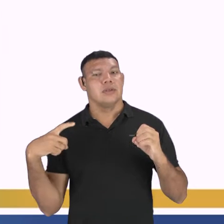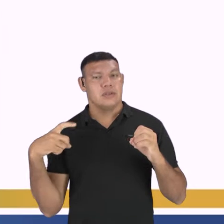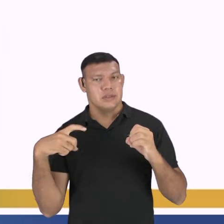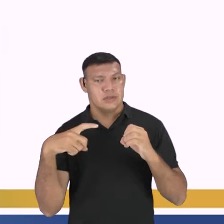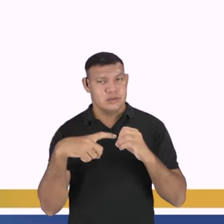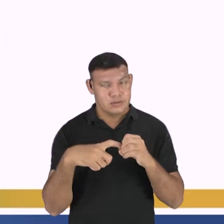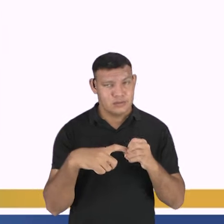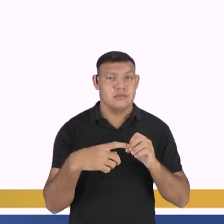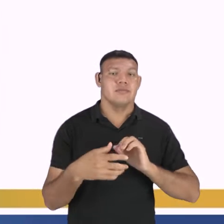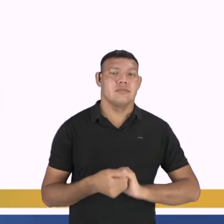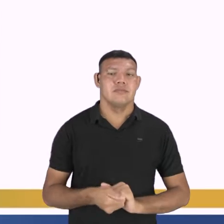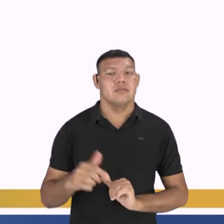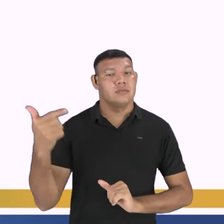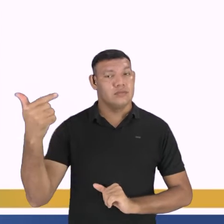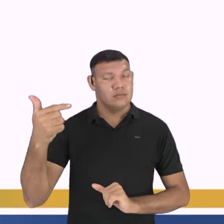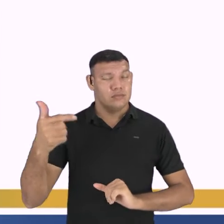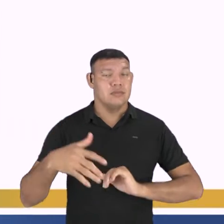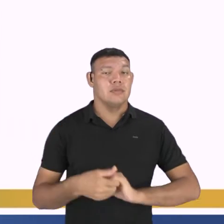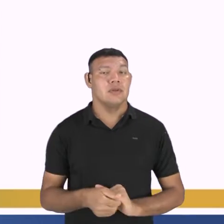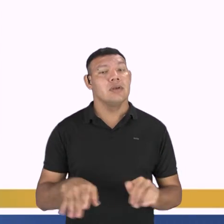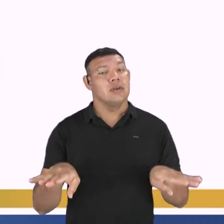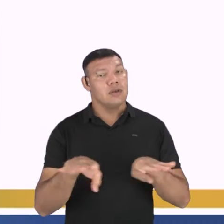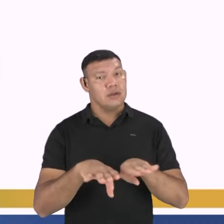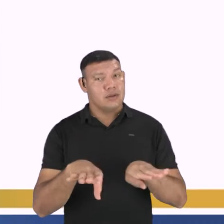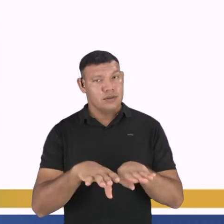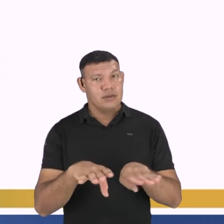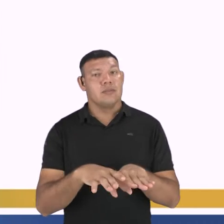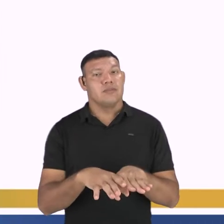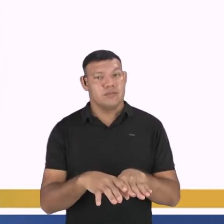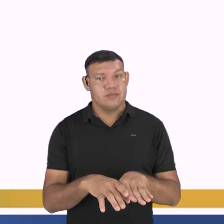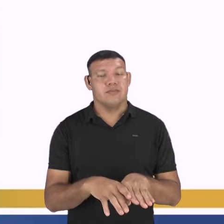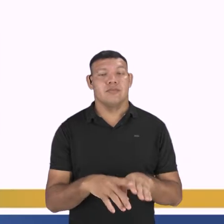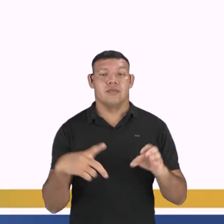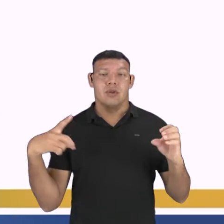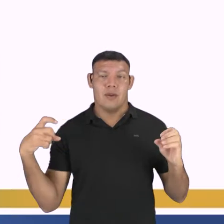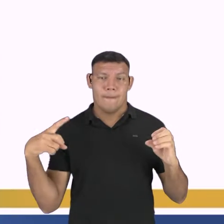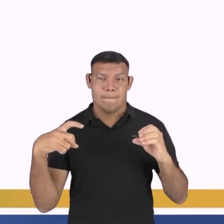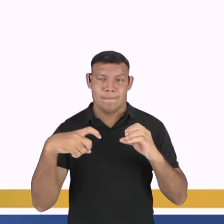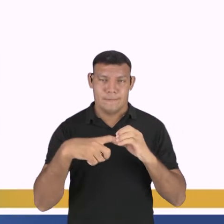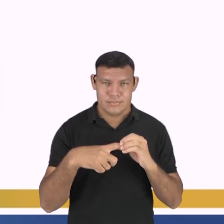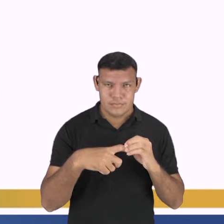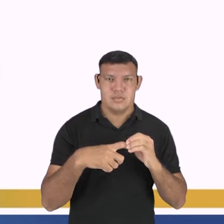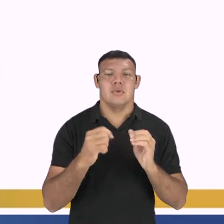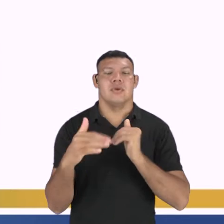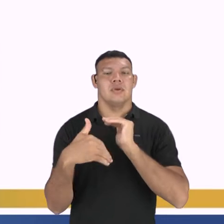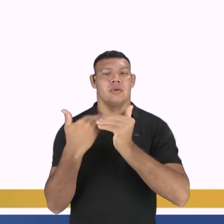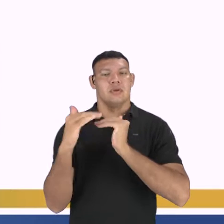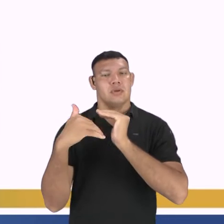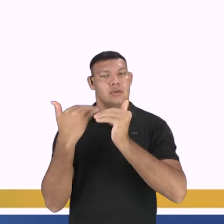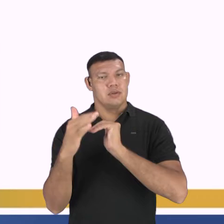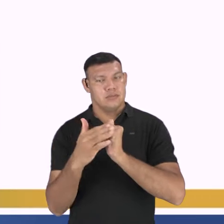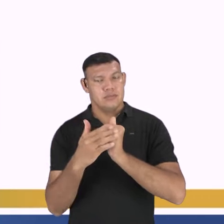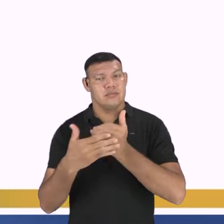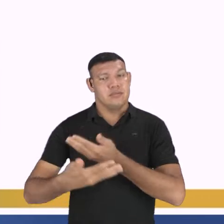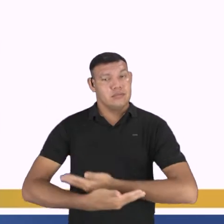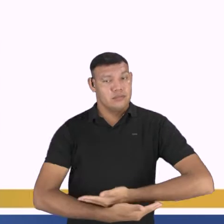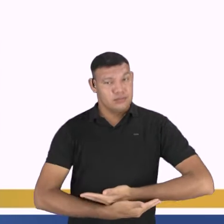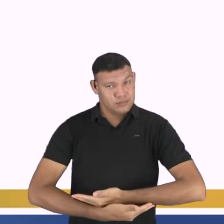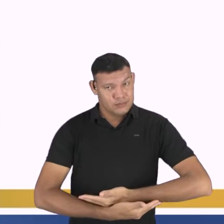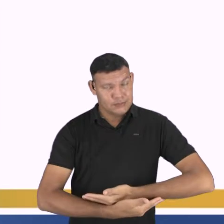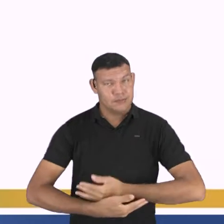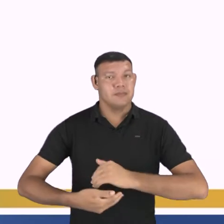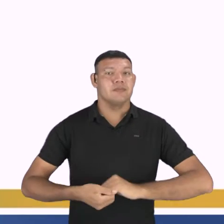nós chamamos de ovócito secundário. Além disso, ele também serve para fecundação e para o desenvolvimento do bebê.